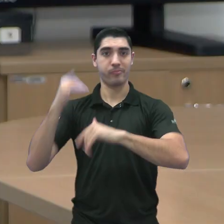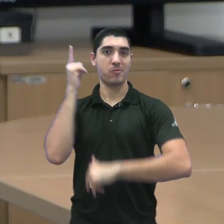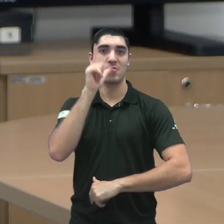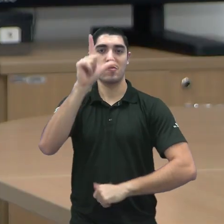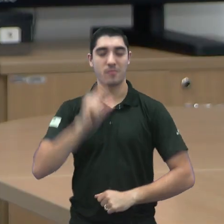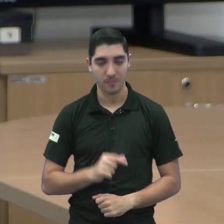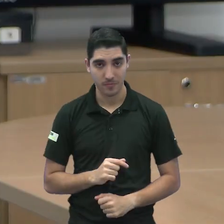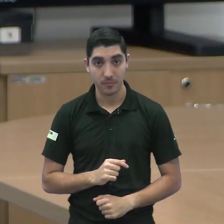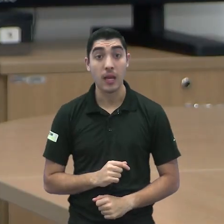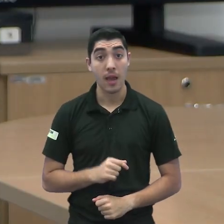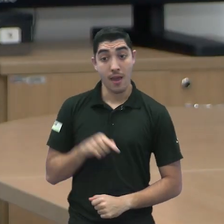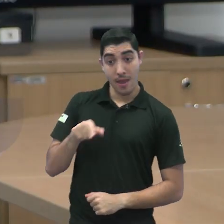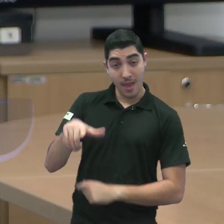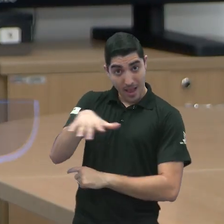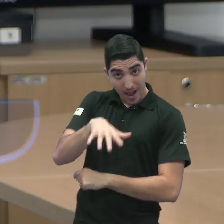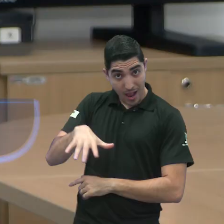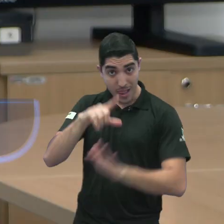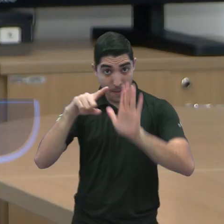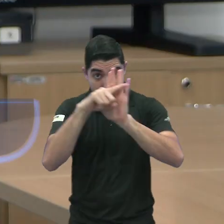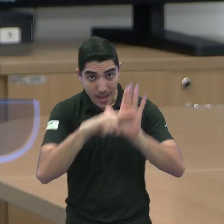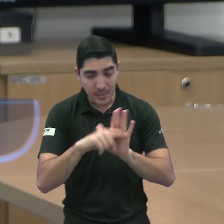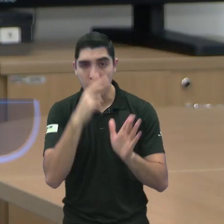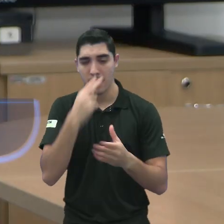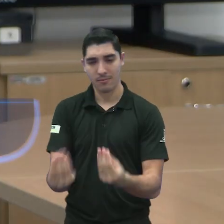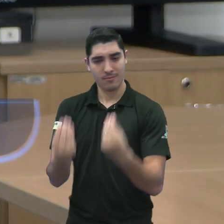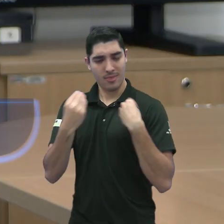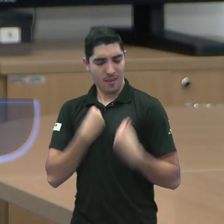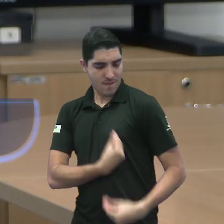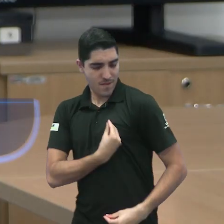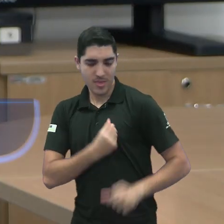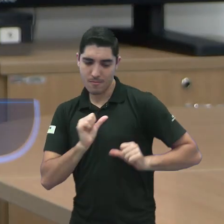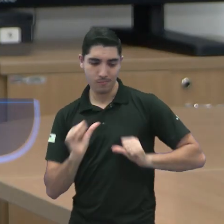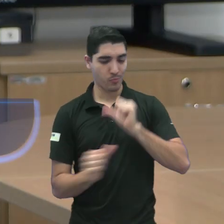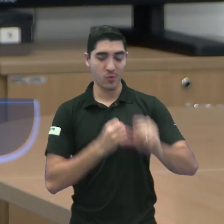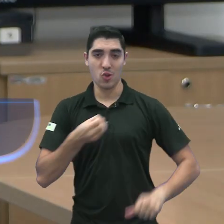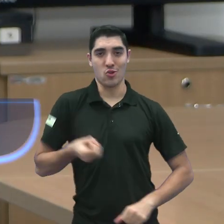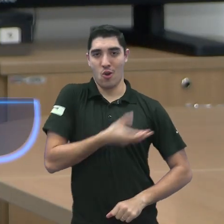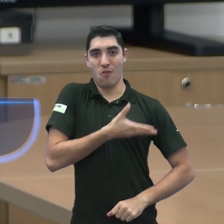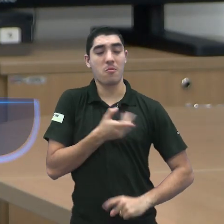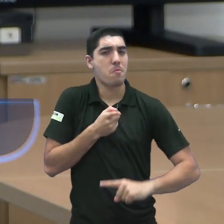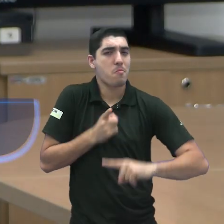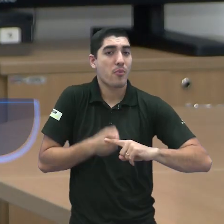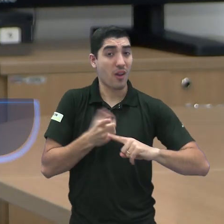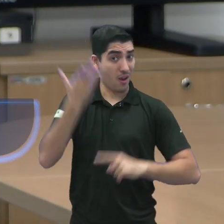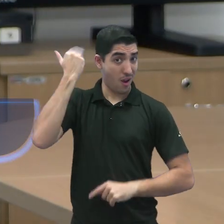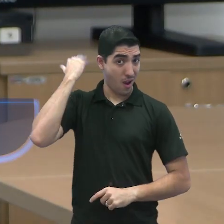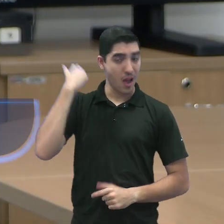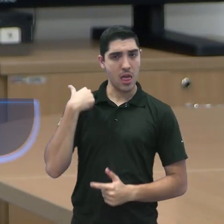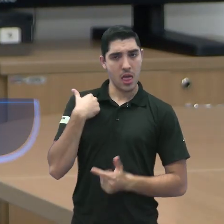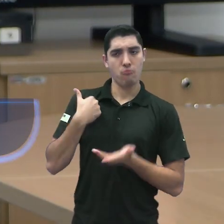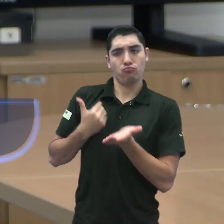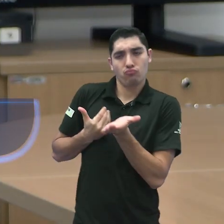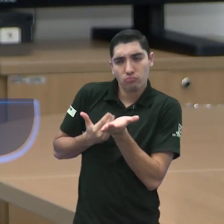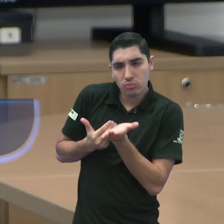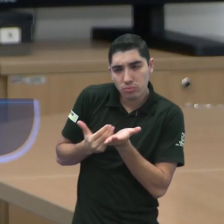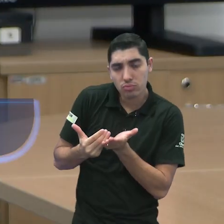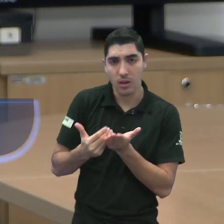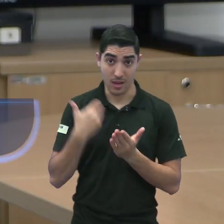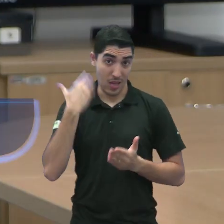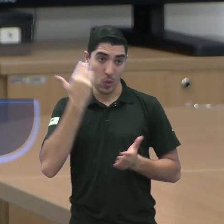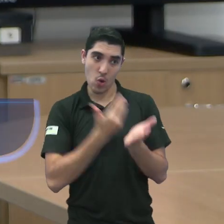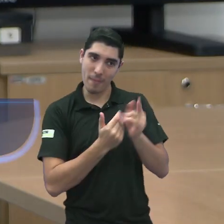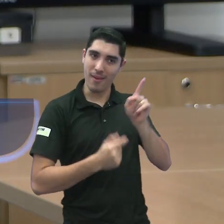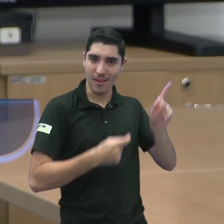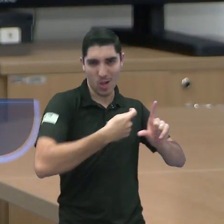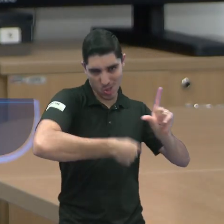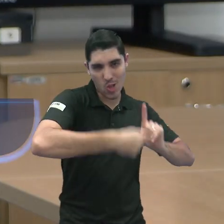área. A pesquisa mudou totalmente a minha vida, né? Porque inicialmente eu era da área de logística,